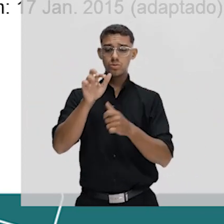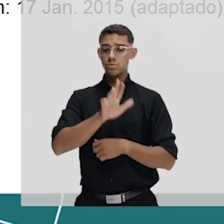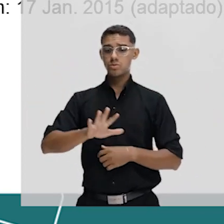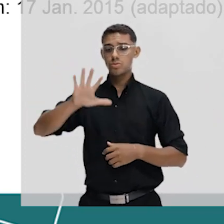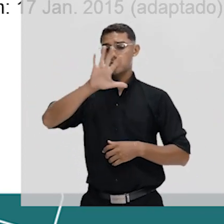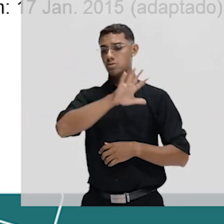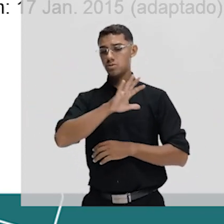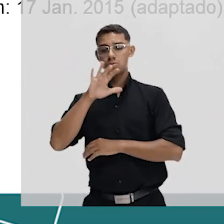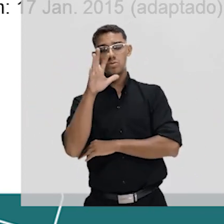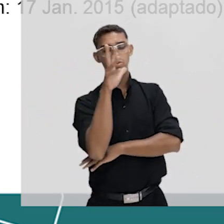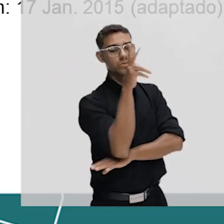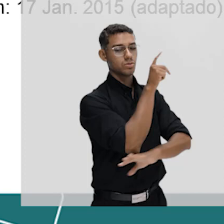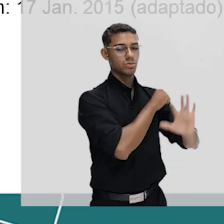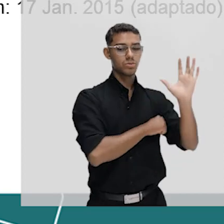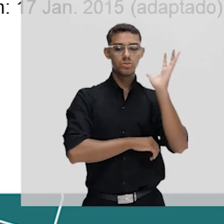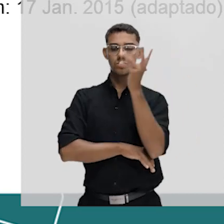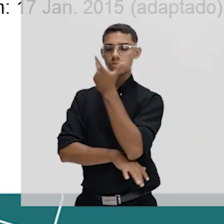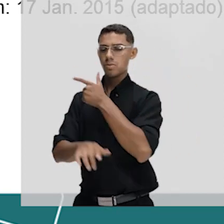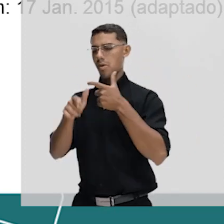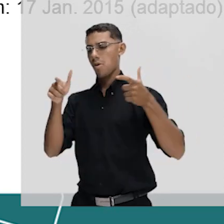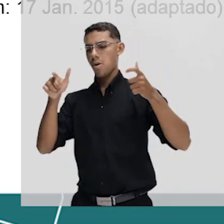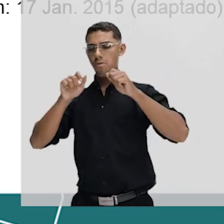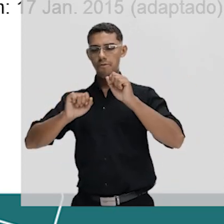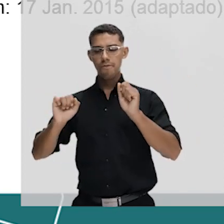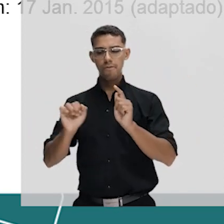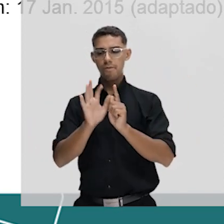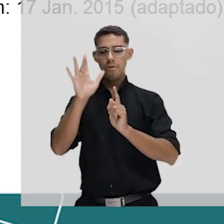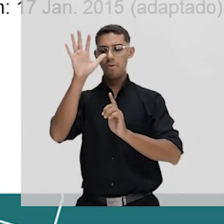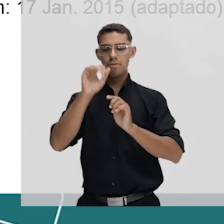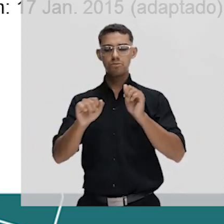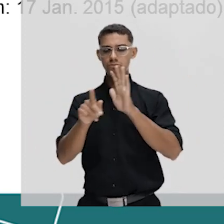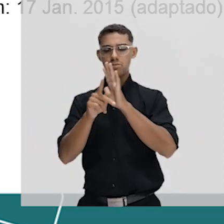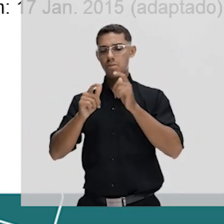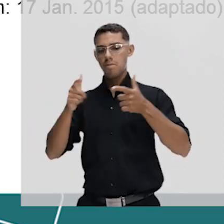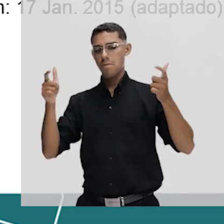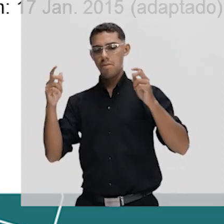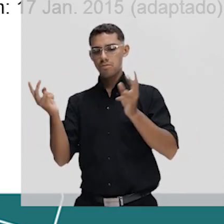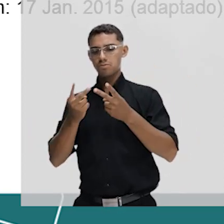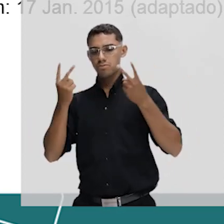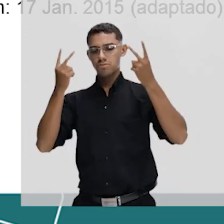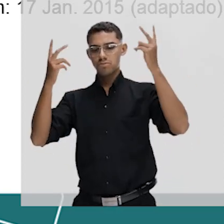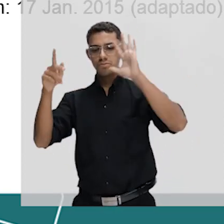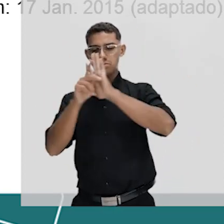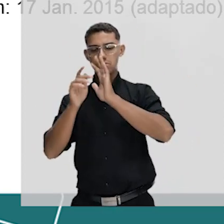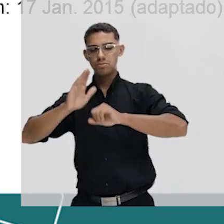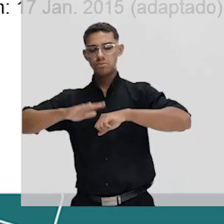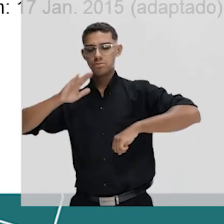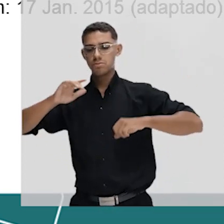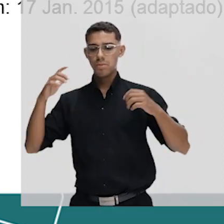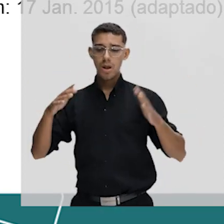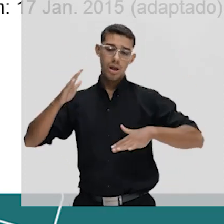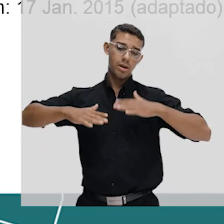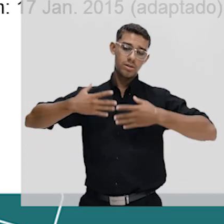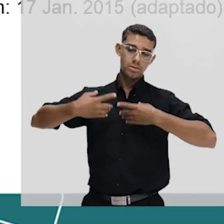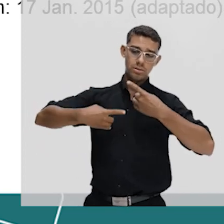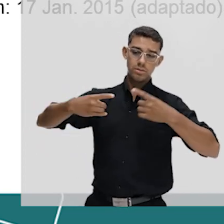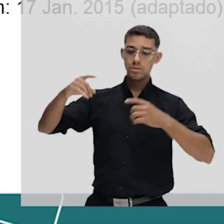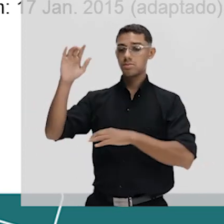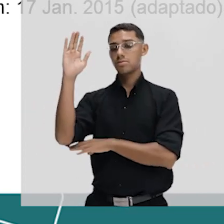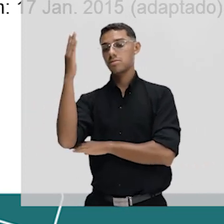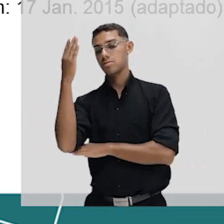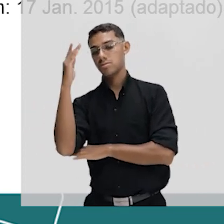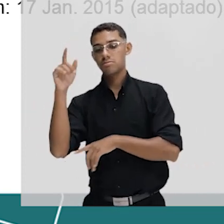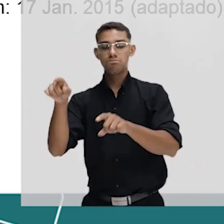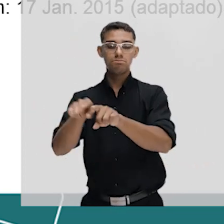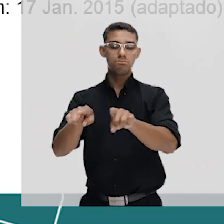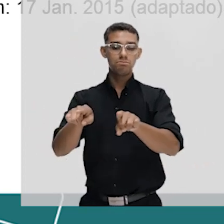tropical, na qual a evaporação é maior, e regiões áridas, onde, por razões específicas na dinâmica climática,